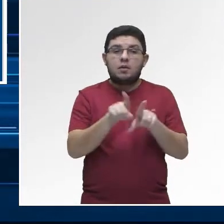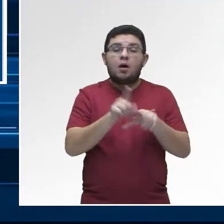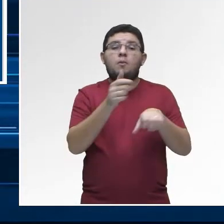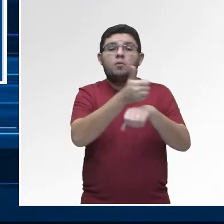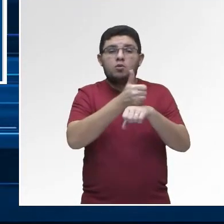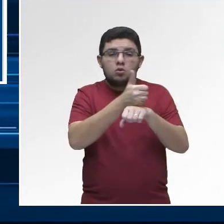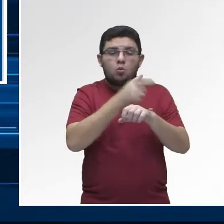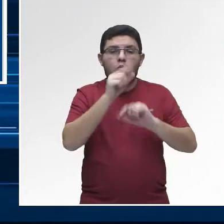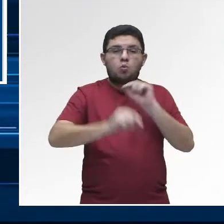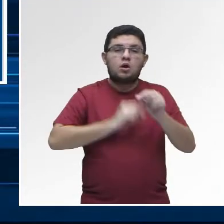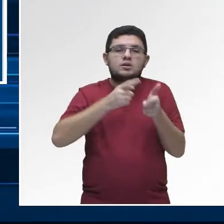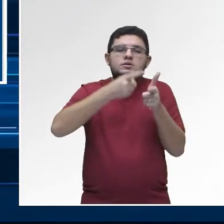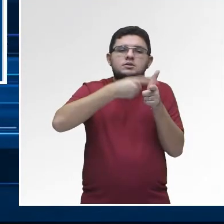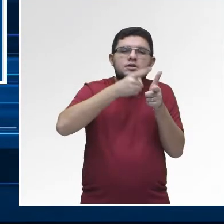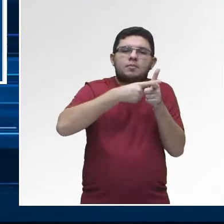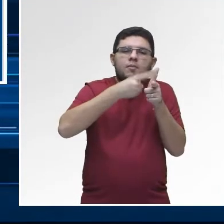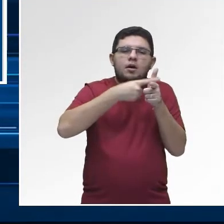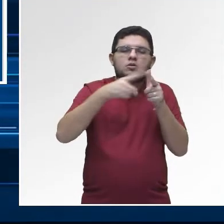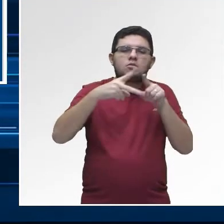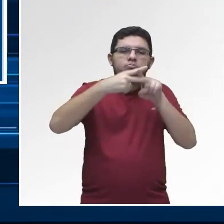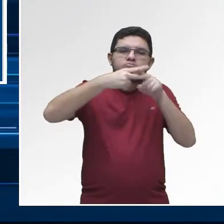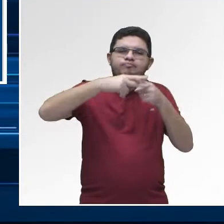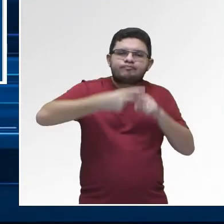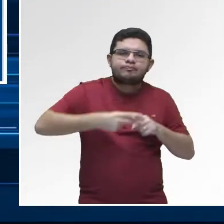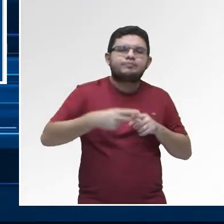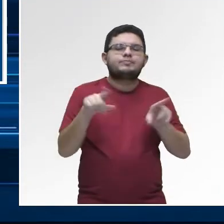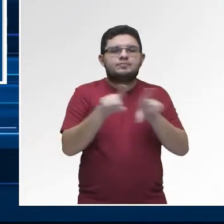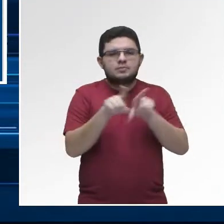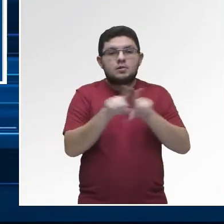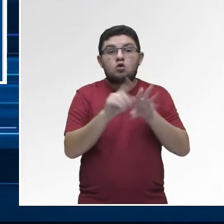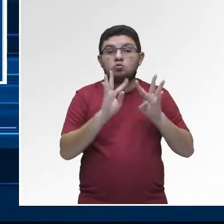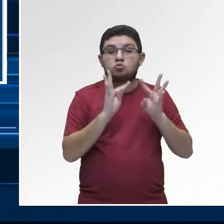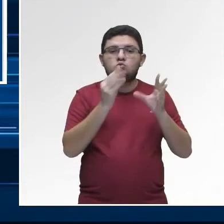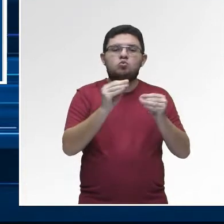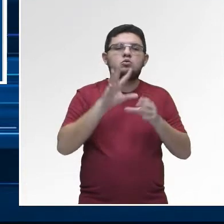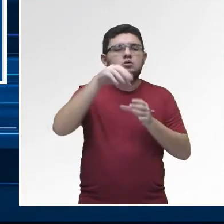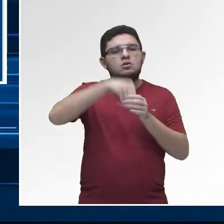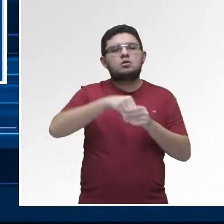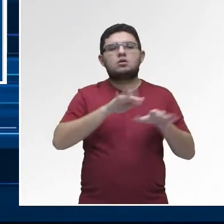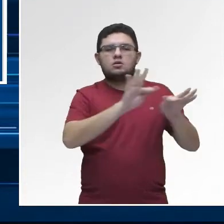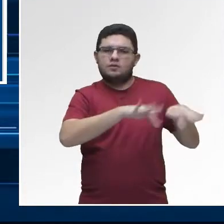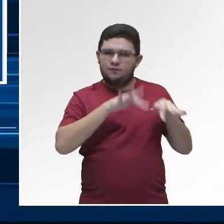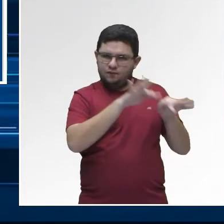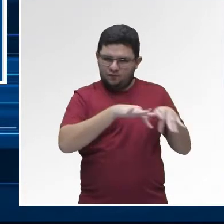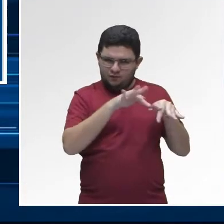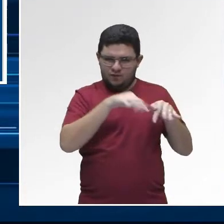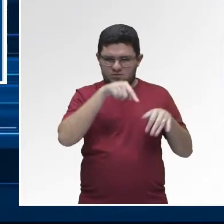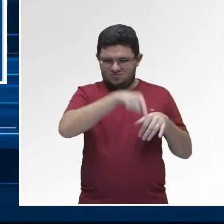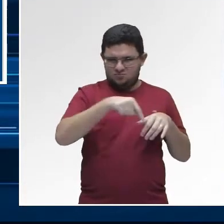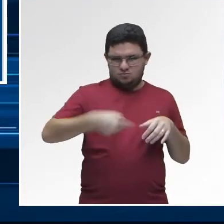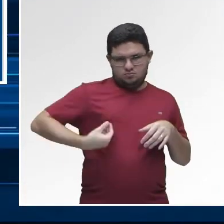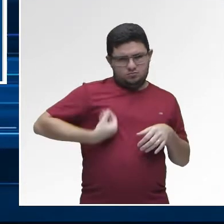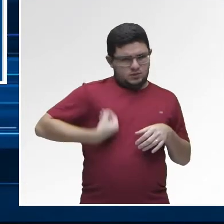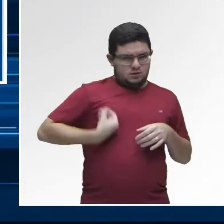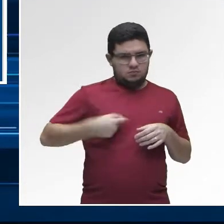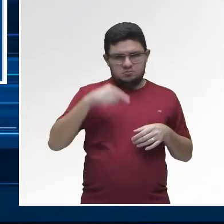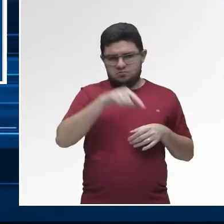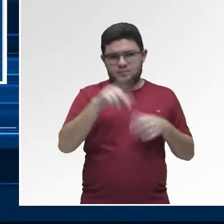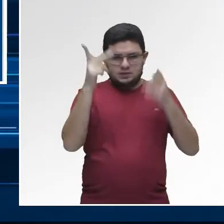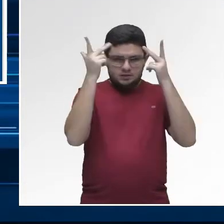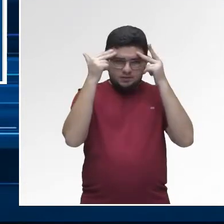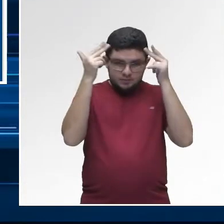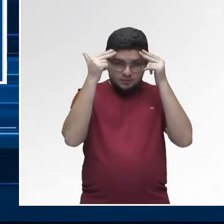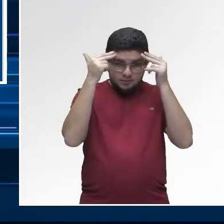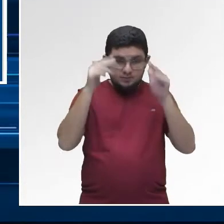sapateiros, que faziam os sapatos, as botas. Então nós tínhamos tudo ali e funcionava tudo dentro daquele feudo.